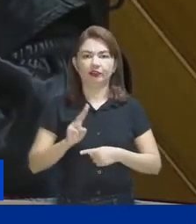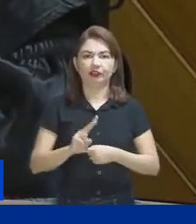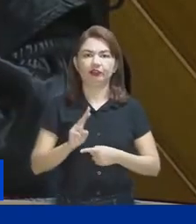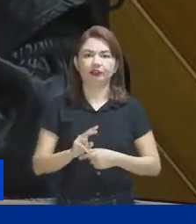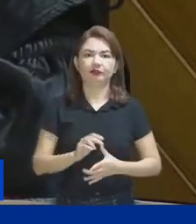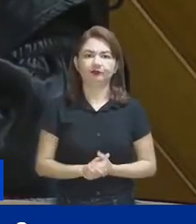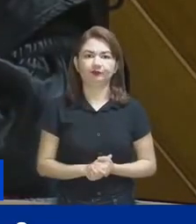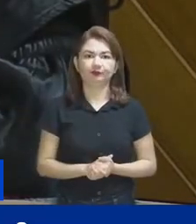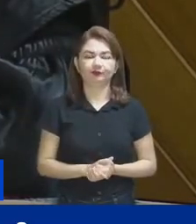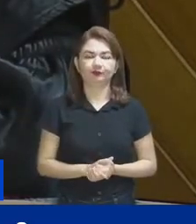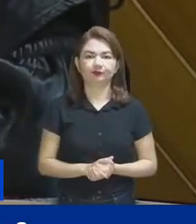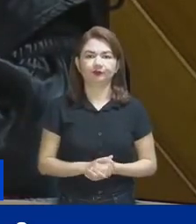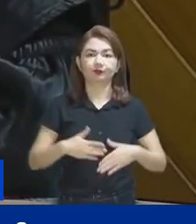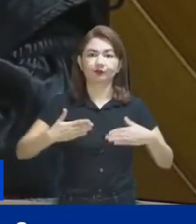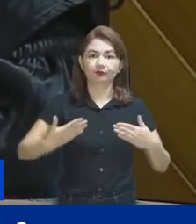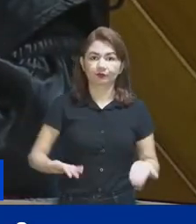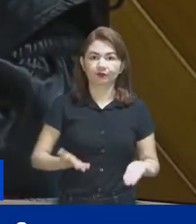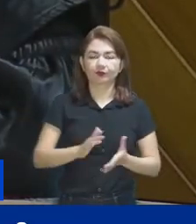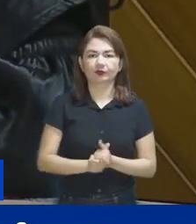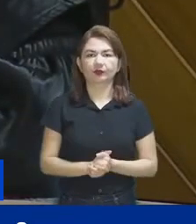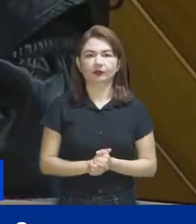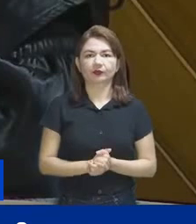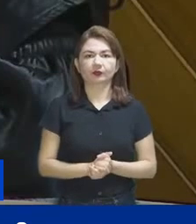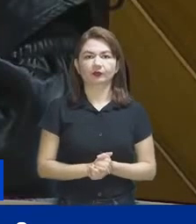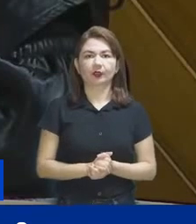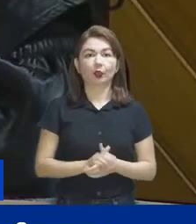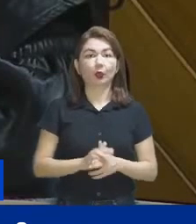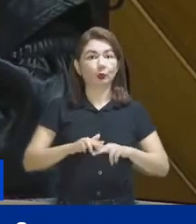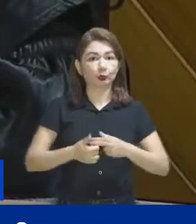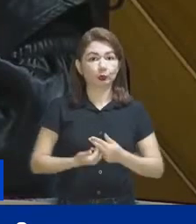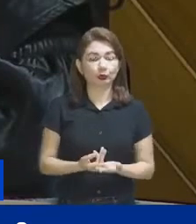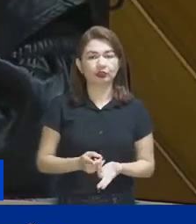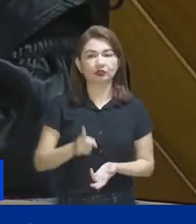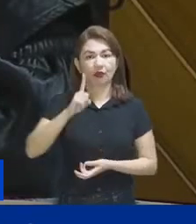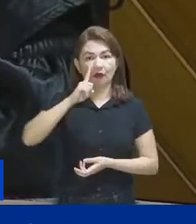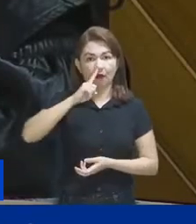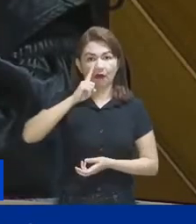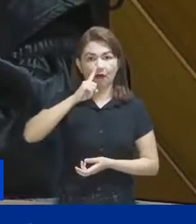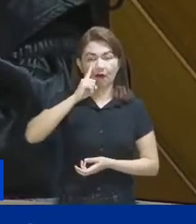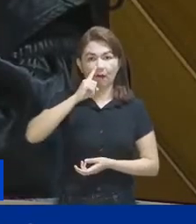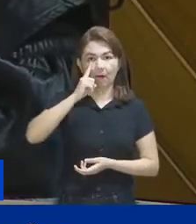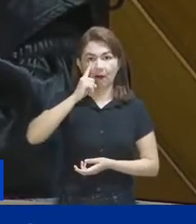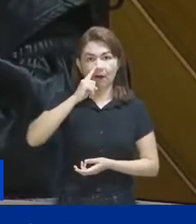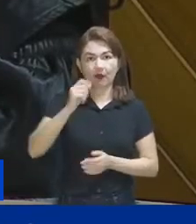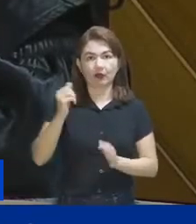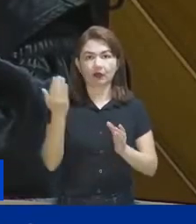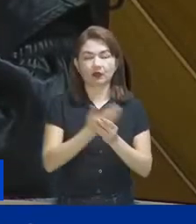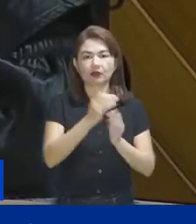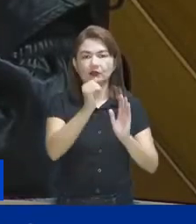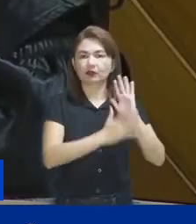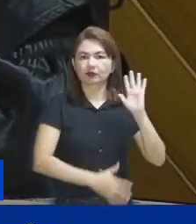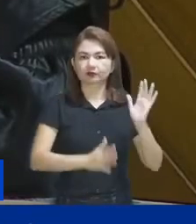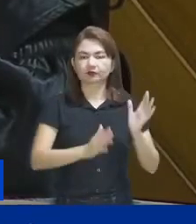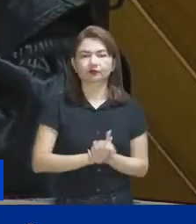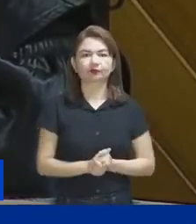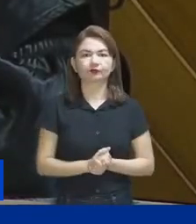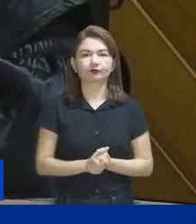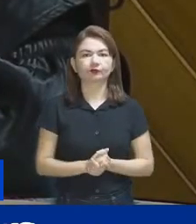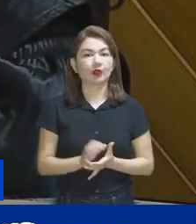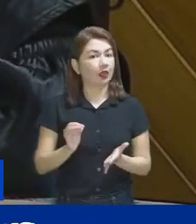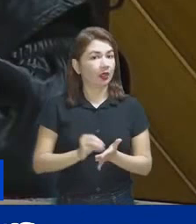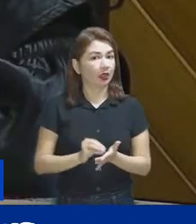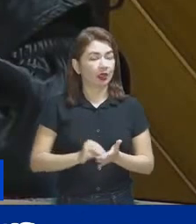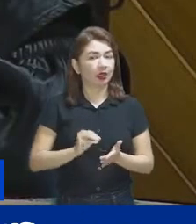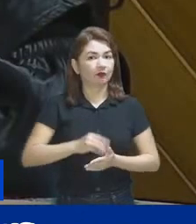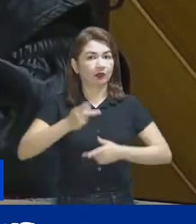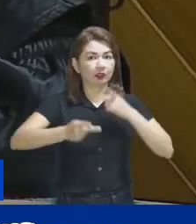Pois bem, aqui reside a mácula que enseja a procedência dos embargos. Não se trata de omissão na análise dos seus argumentos, mas